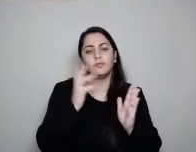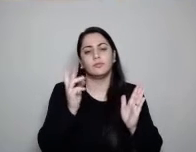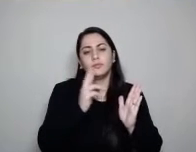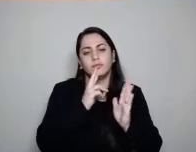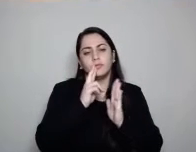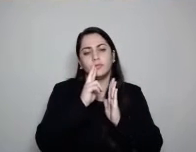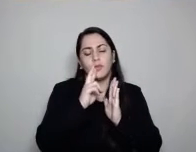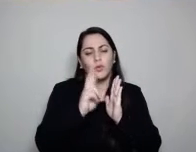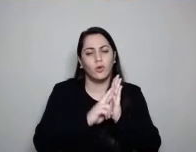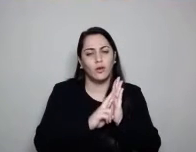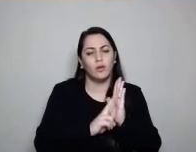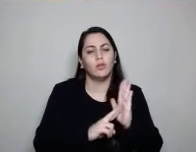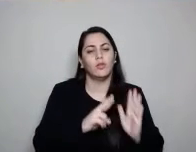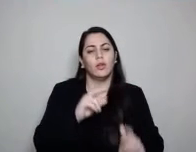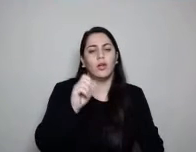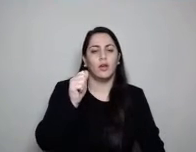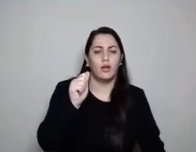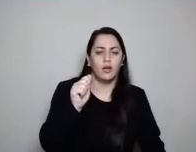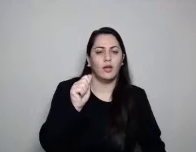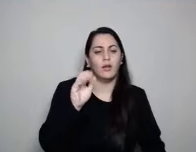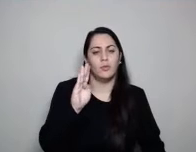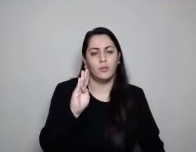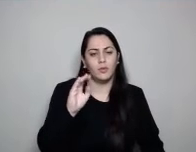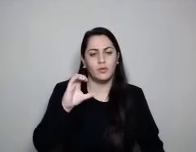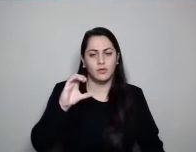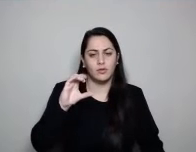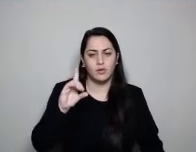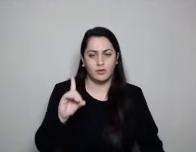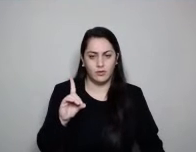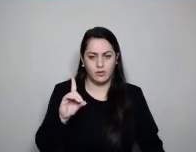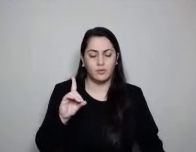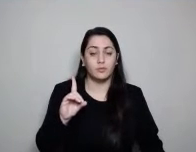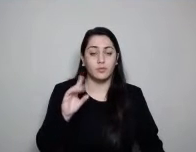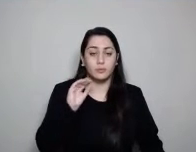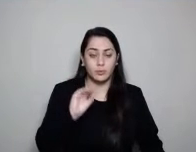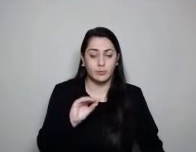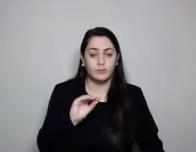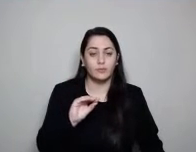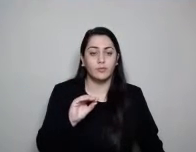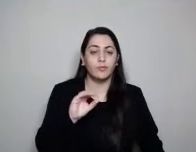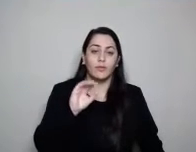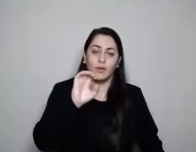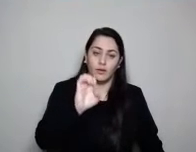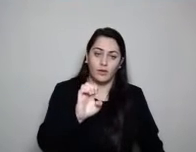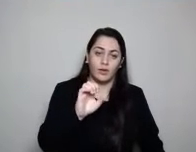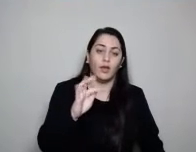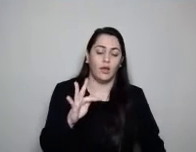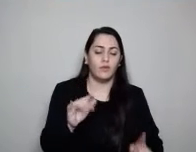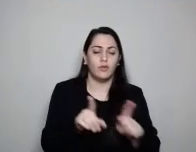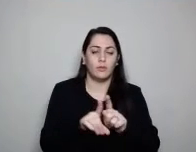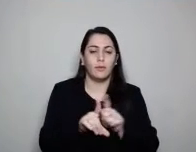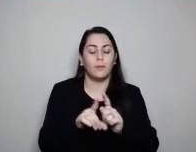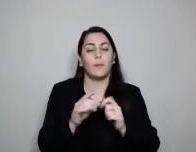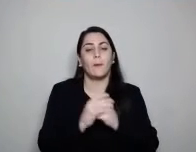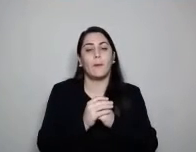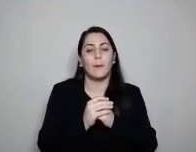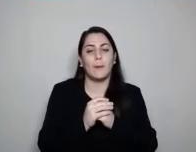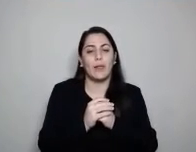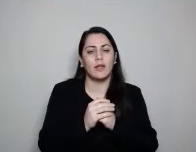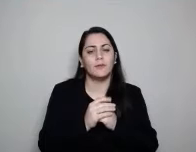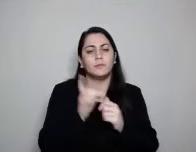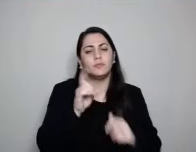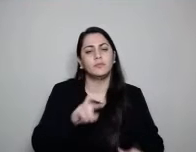A, B, C e D. Esse rol, D, E e F. Esse rol que o Vador Claudio fez